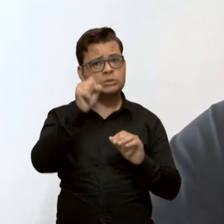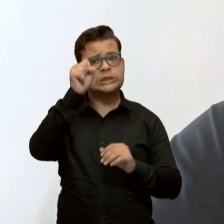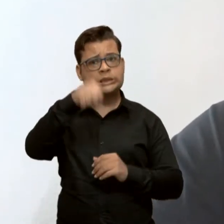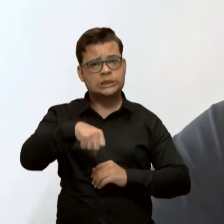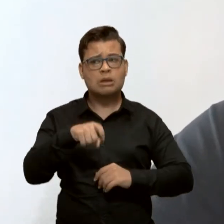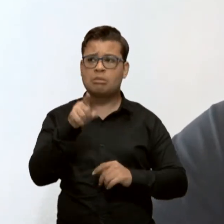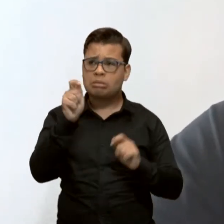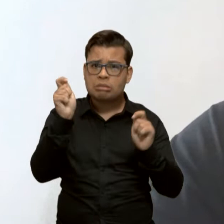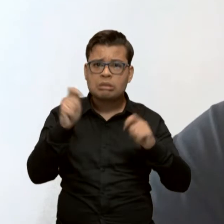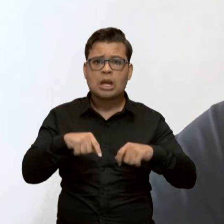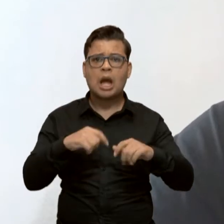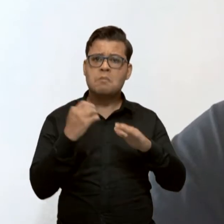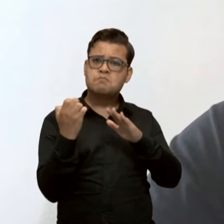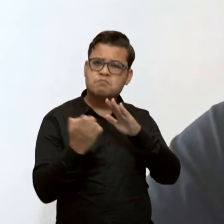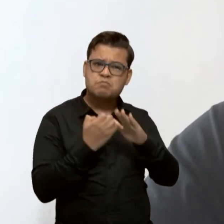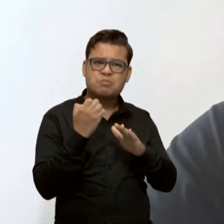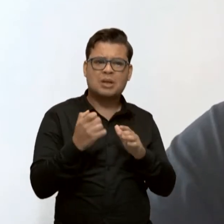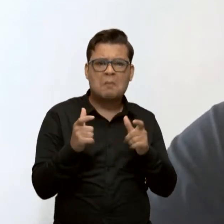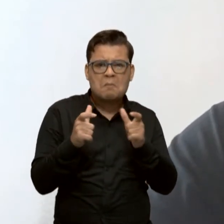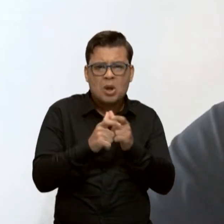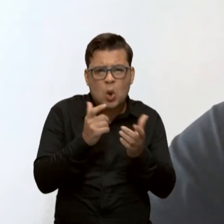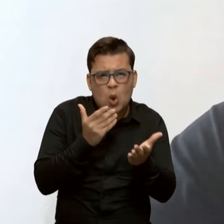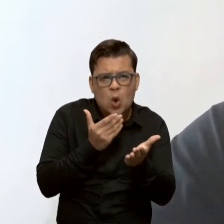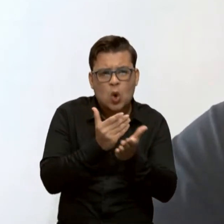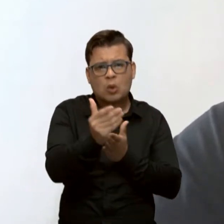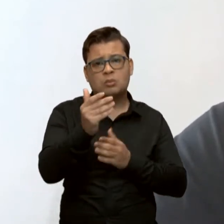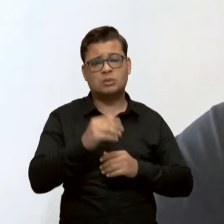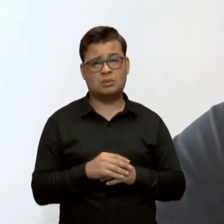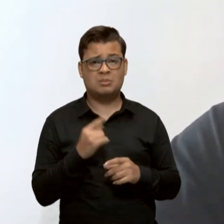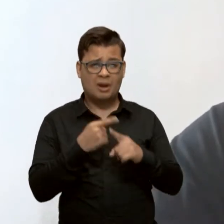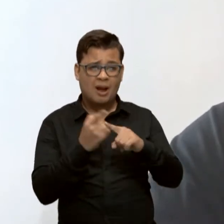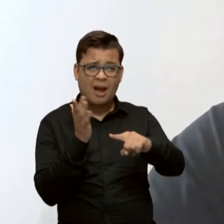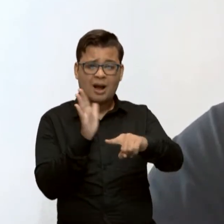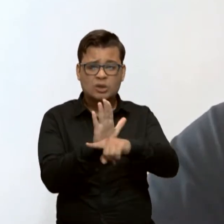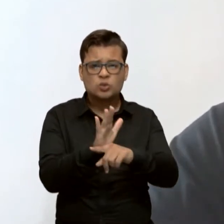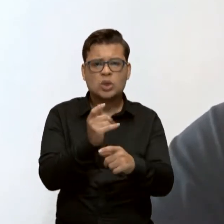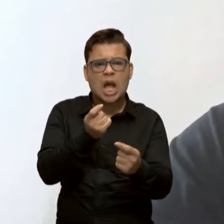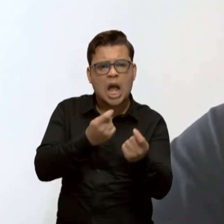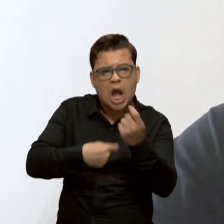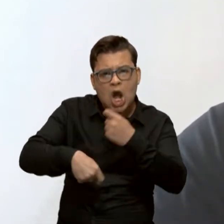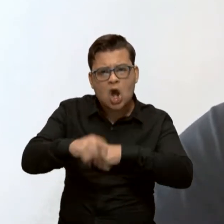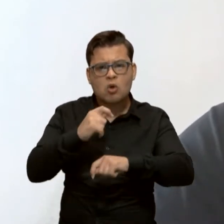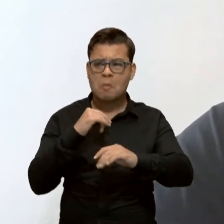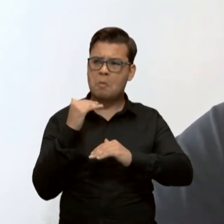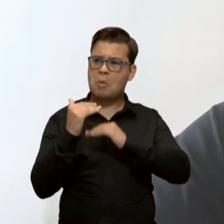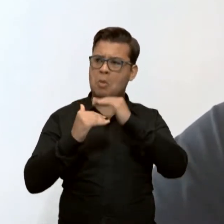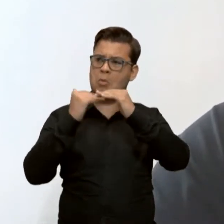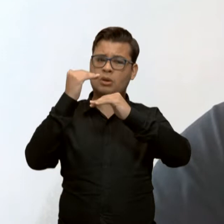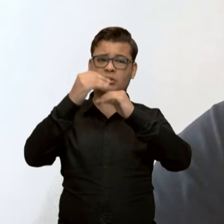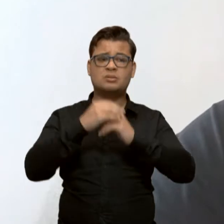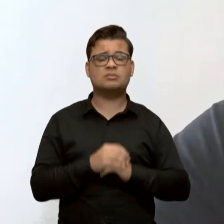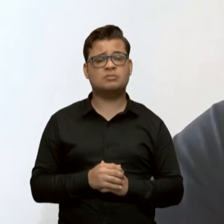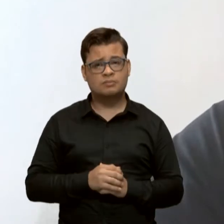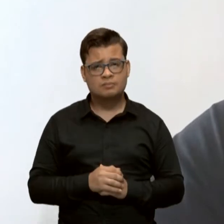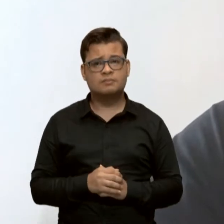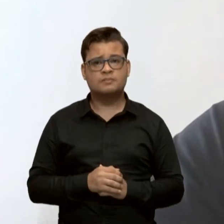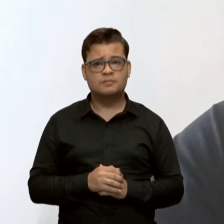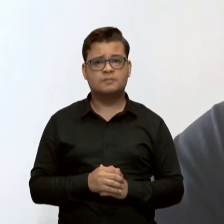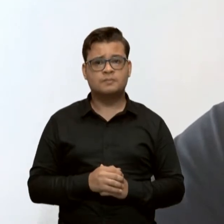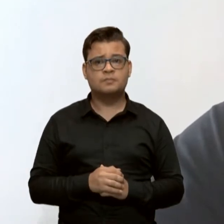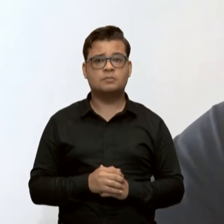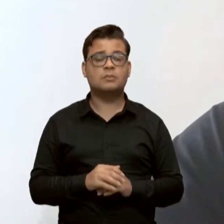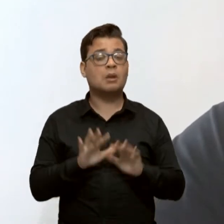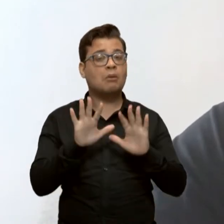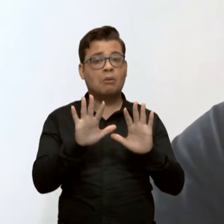negócio assim, porque é uma fase do desenvolvimento econômico, vai perdurar durante um tempo, mas nós